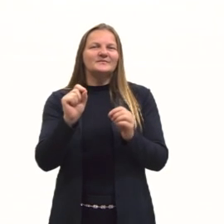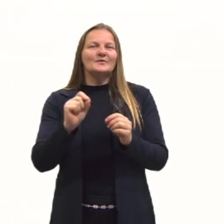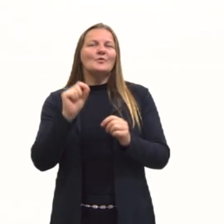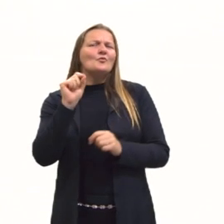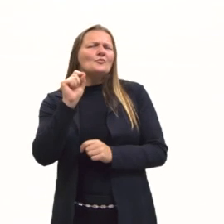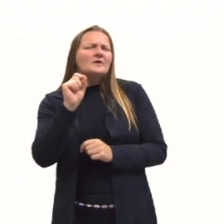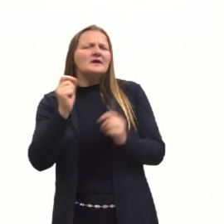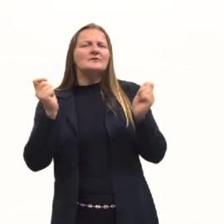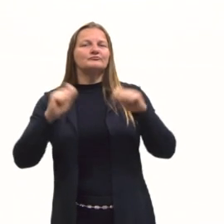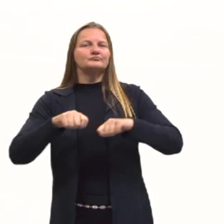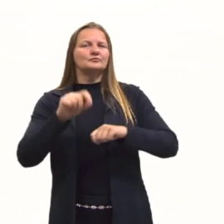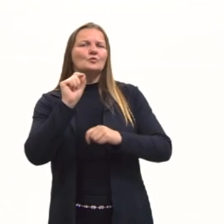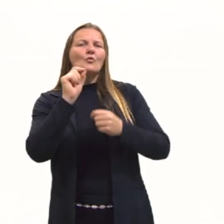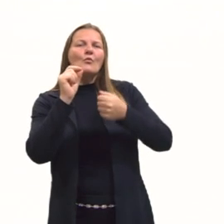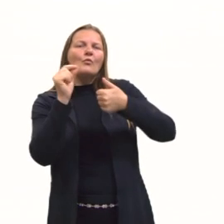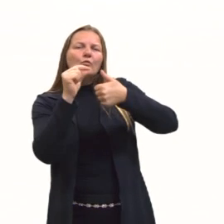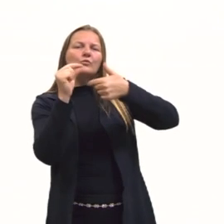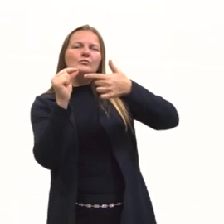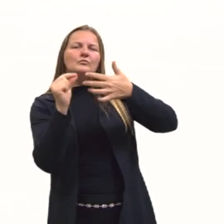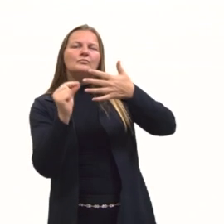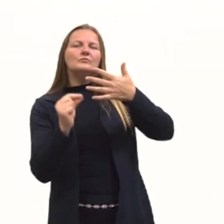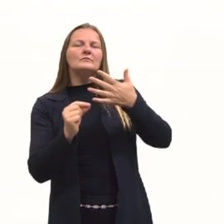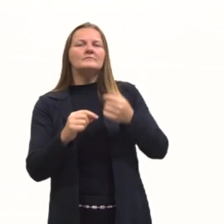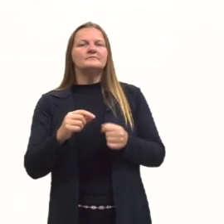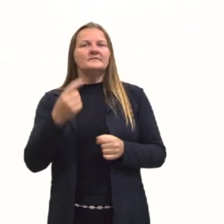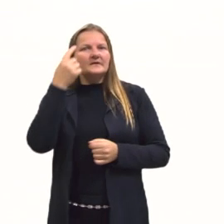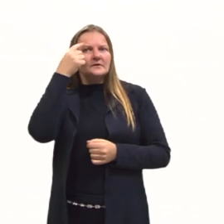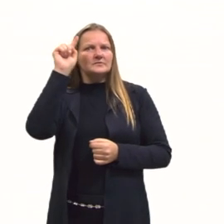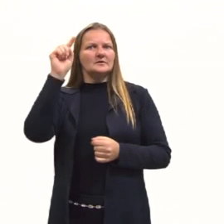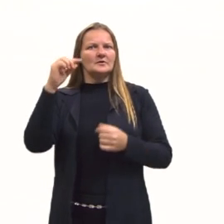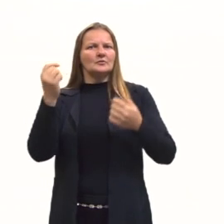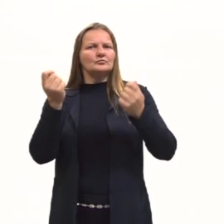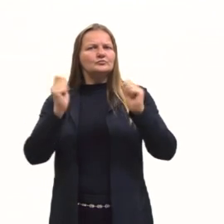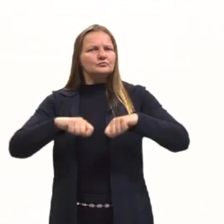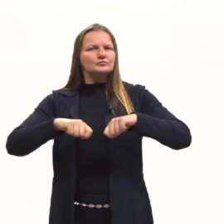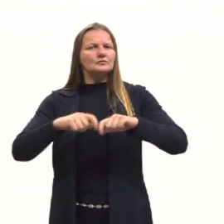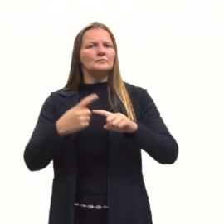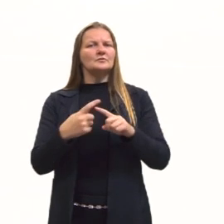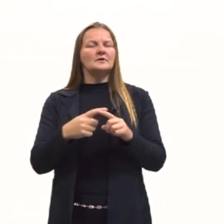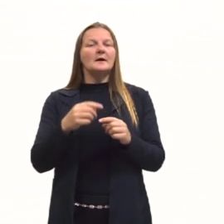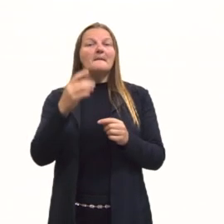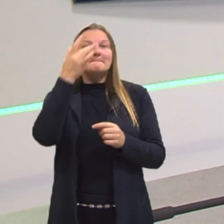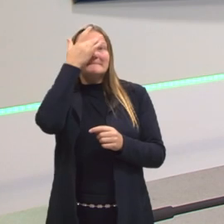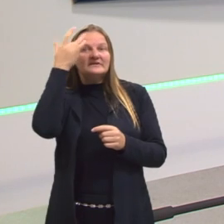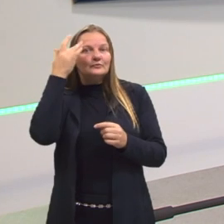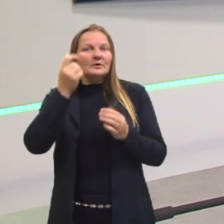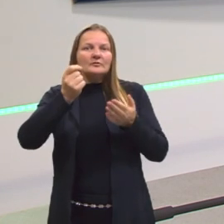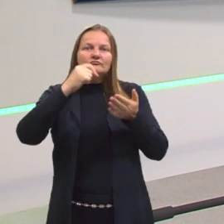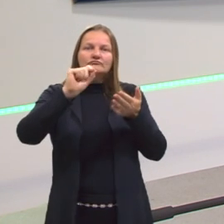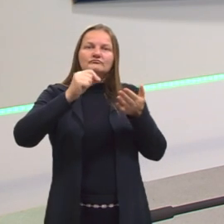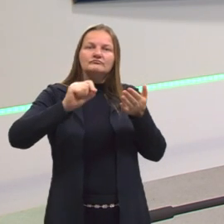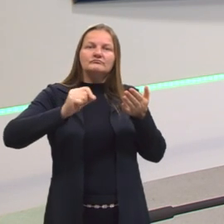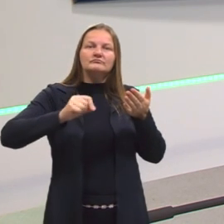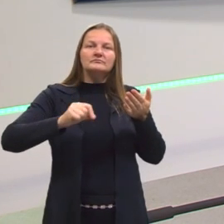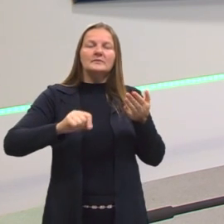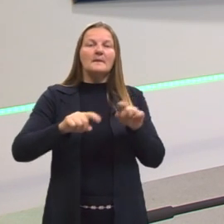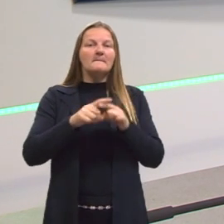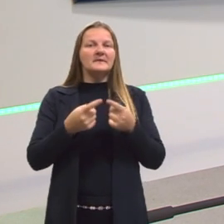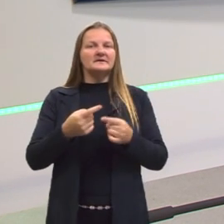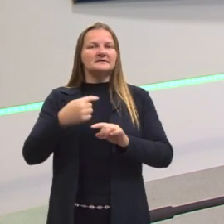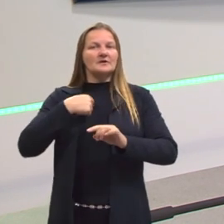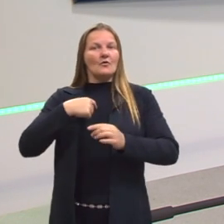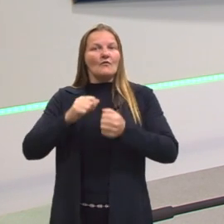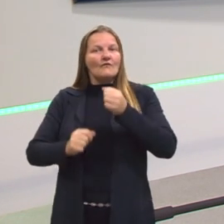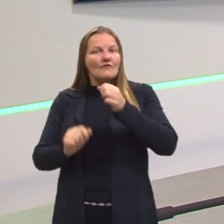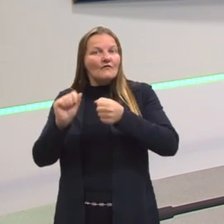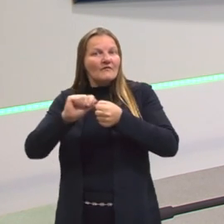que são essas competências porque a ideia das competências é para quem corrige só que eu quando